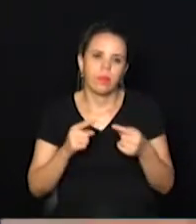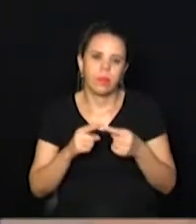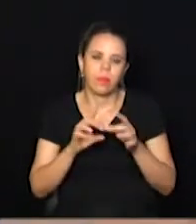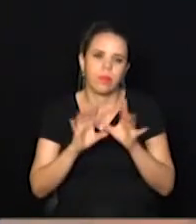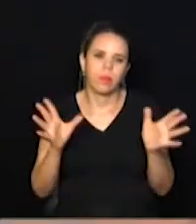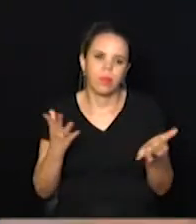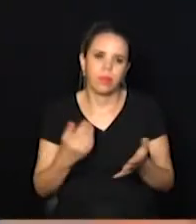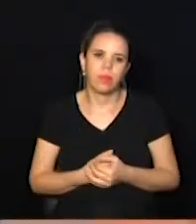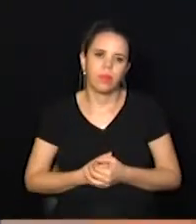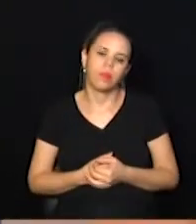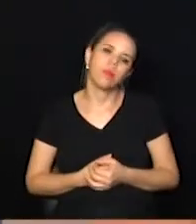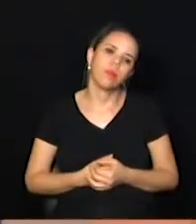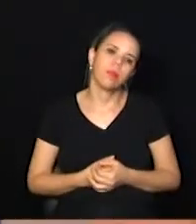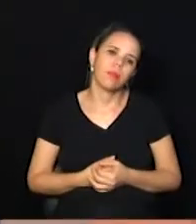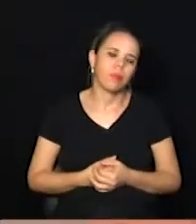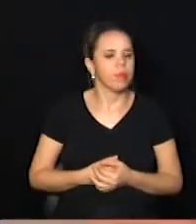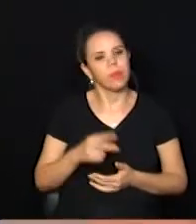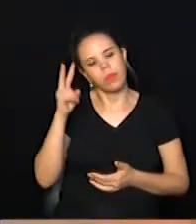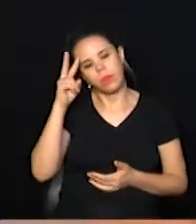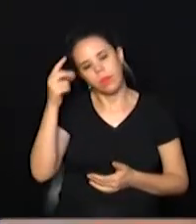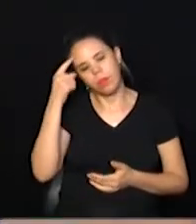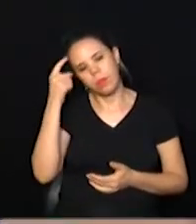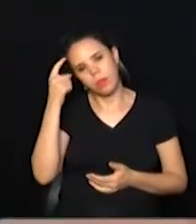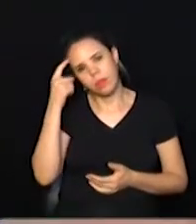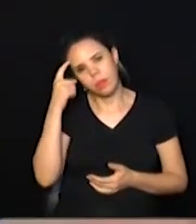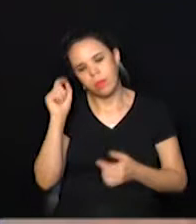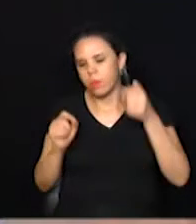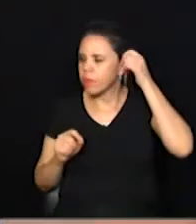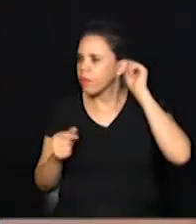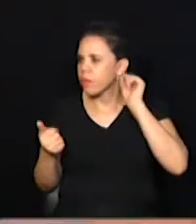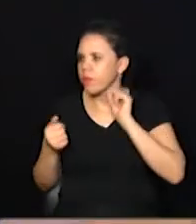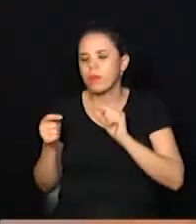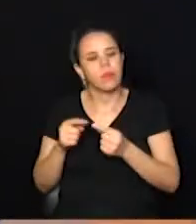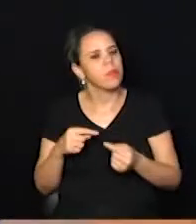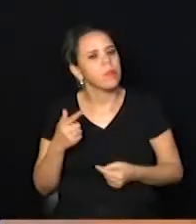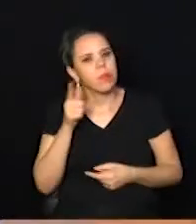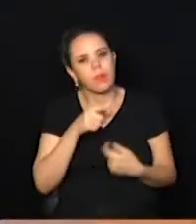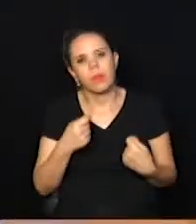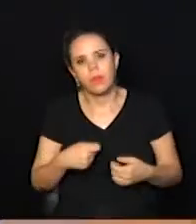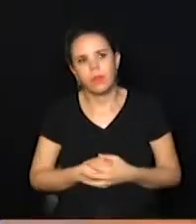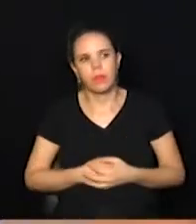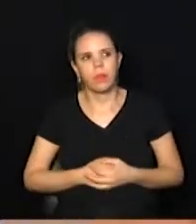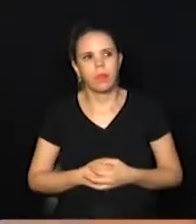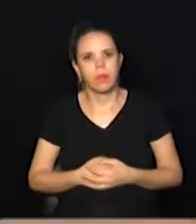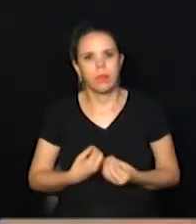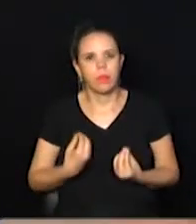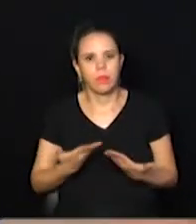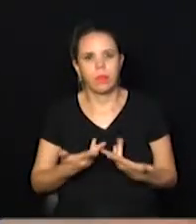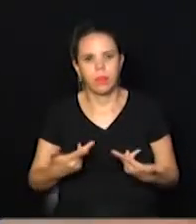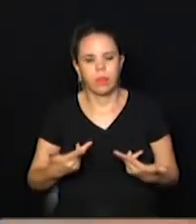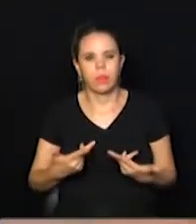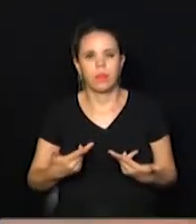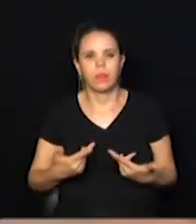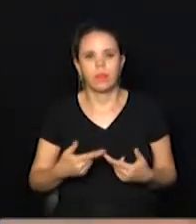democracia, tá, que passava pelas nossas cabeças. Era o primeiro sentido de que a gente precisava dar para a